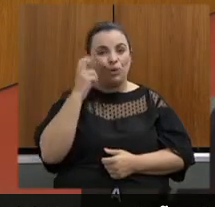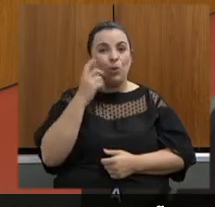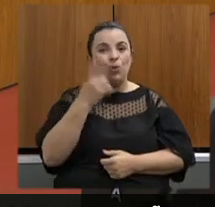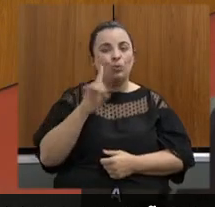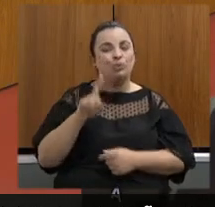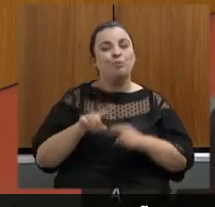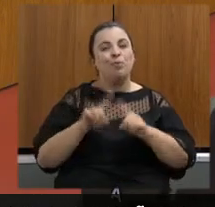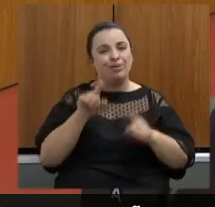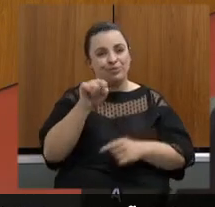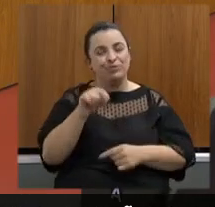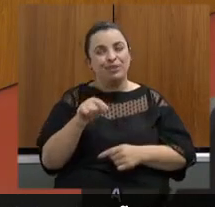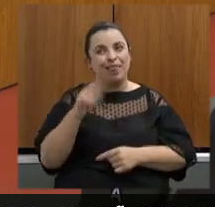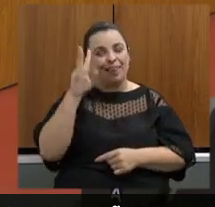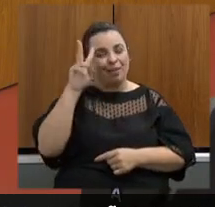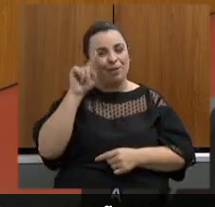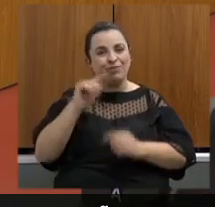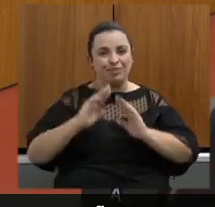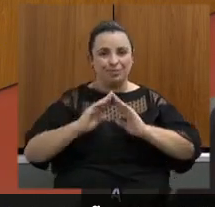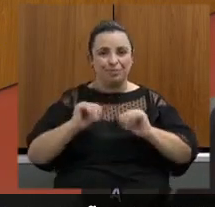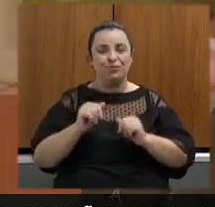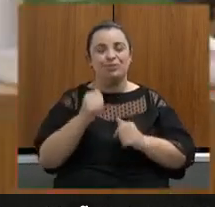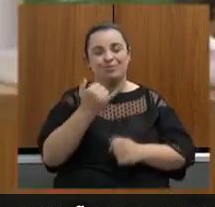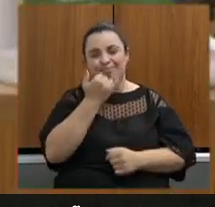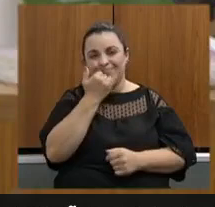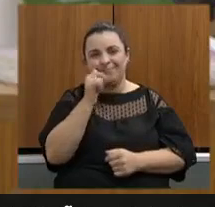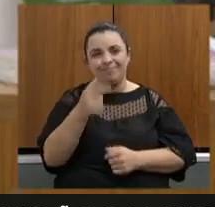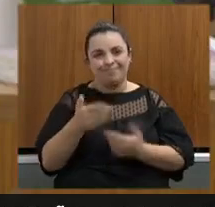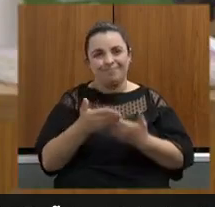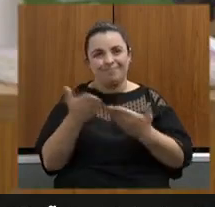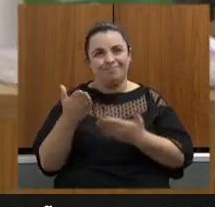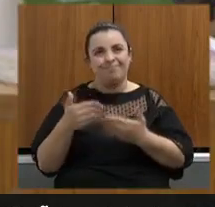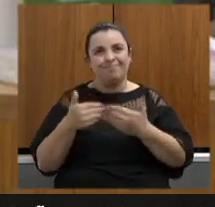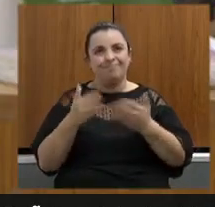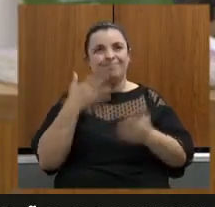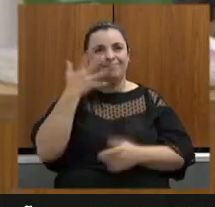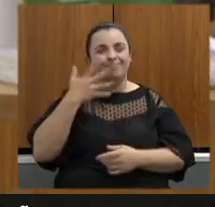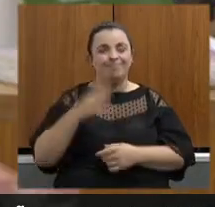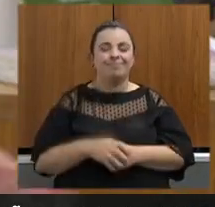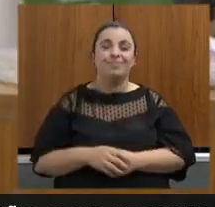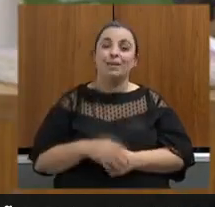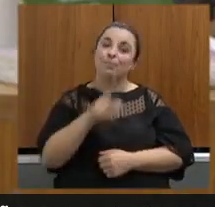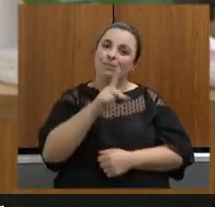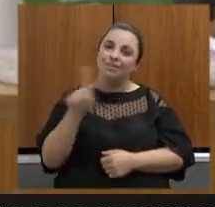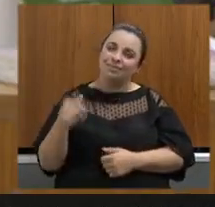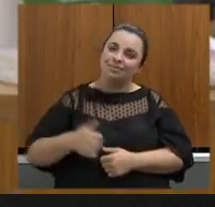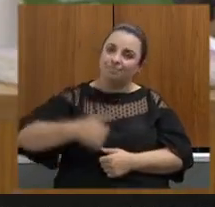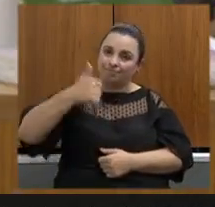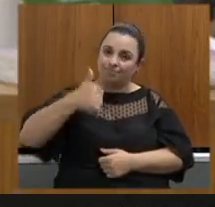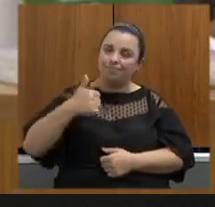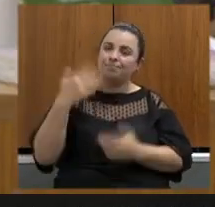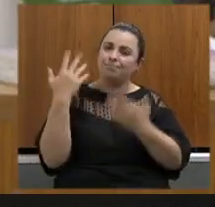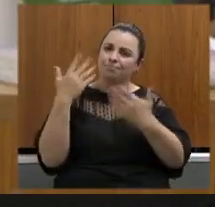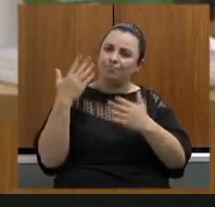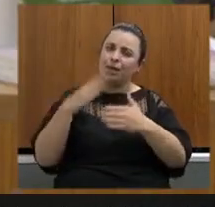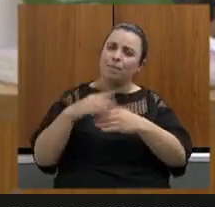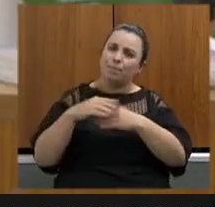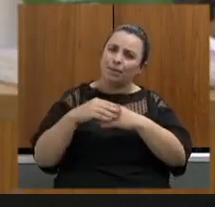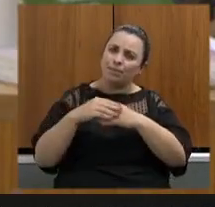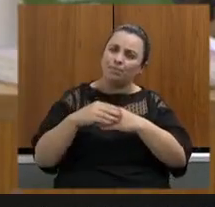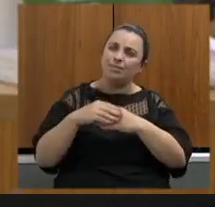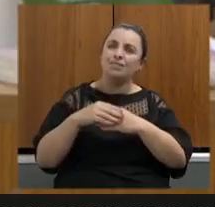solicitado então uma palavra por favor Presidente primeiro parabenizá-lo pela condução dos trabalhos